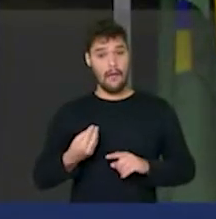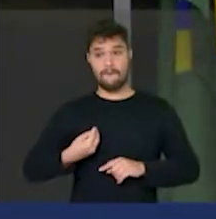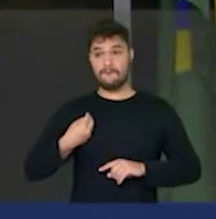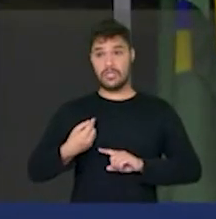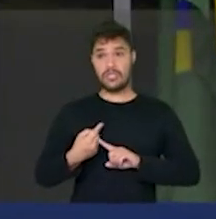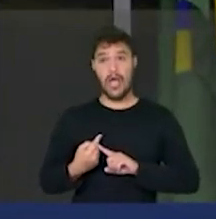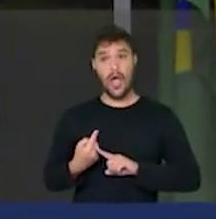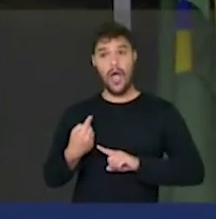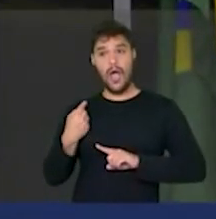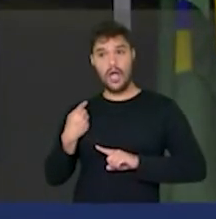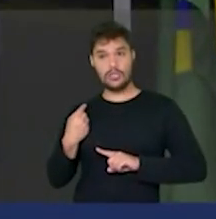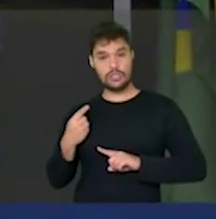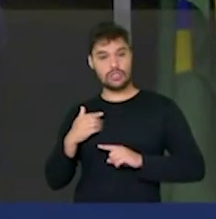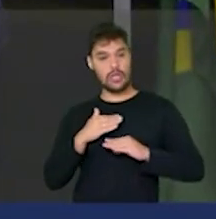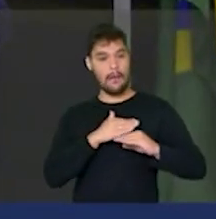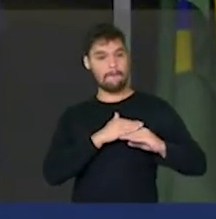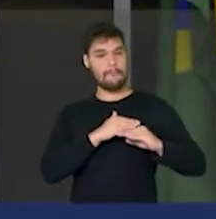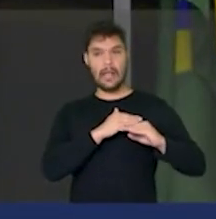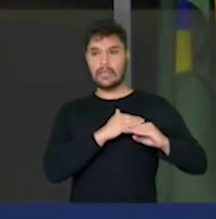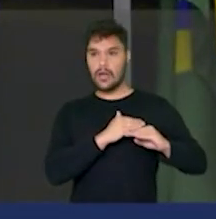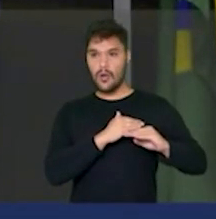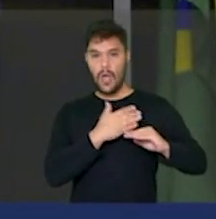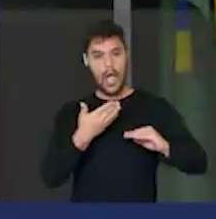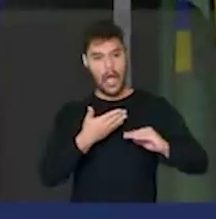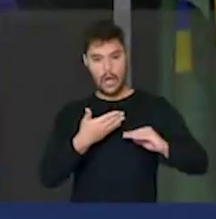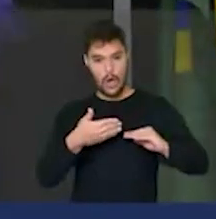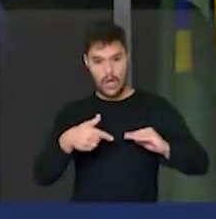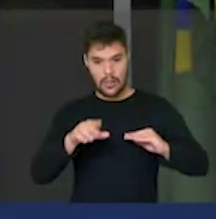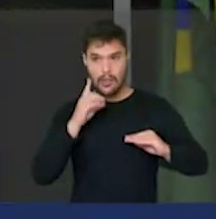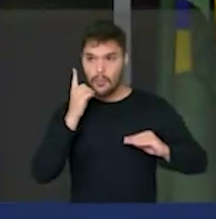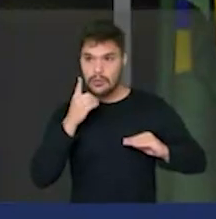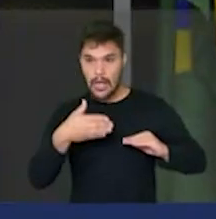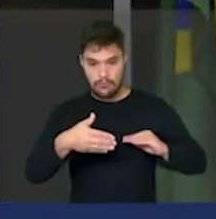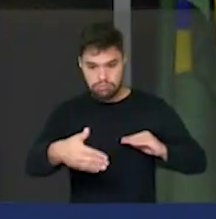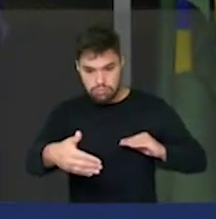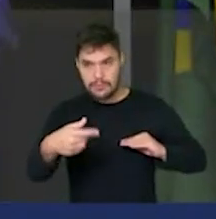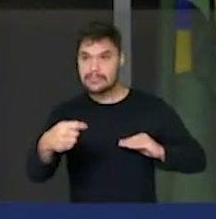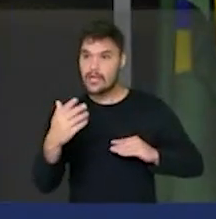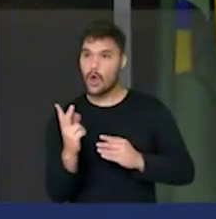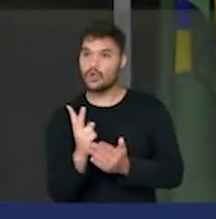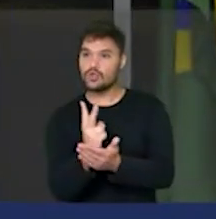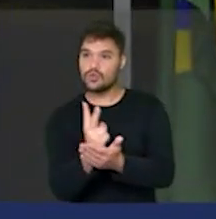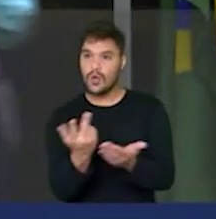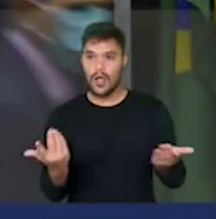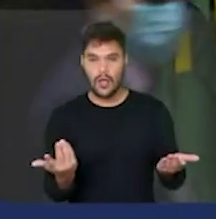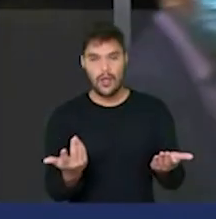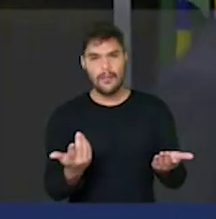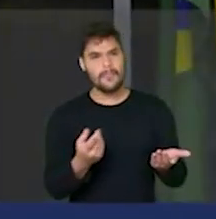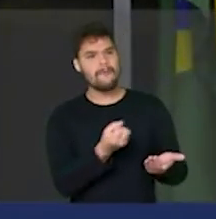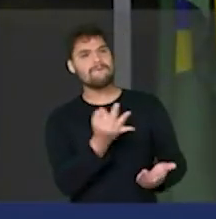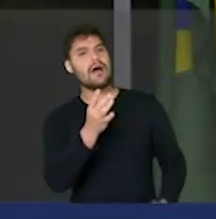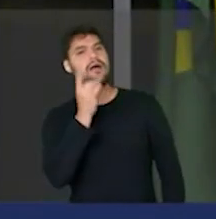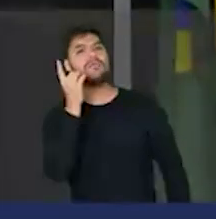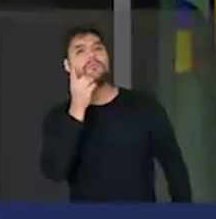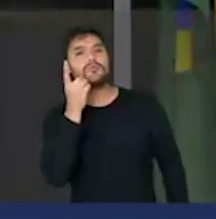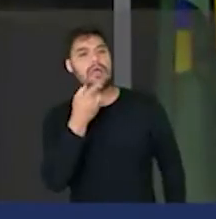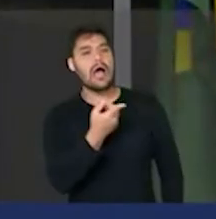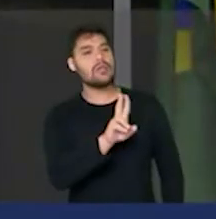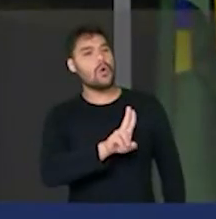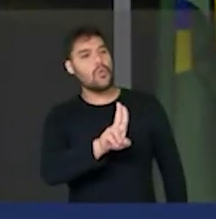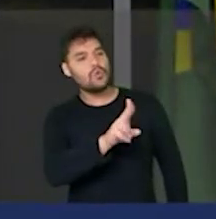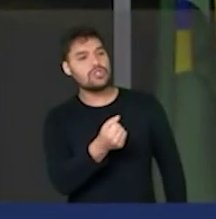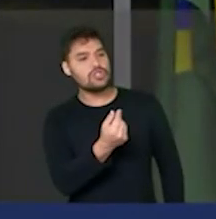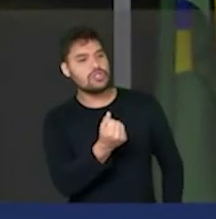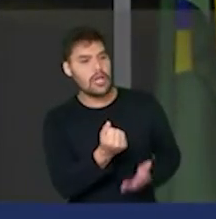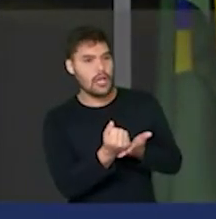do parlamento esse padrão de vida e que, portanto, eles precisam manter esse padrão com dinheiro público, enquanto diversos parlamentares estão utilizando